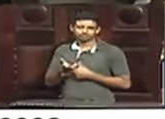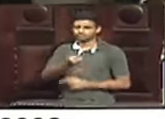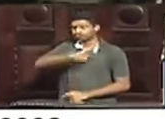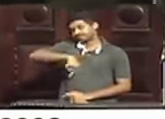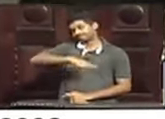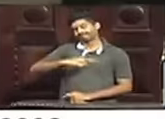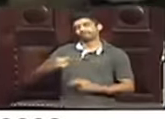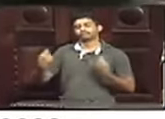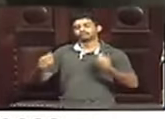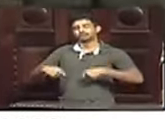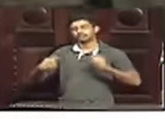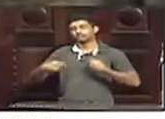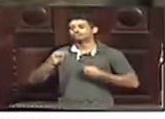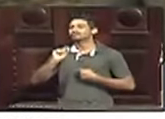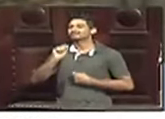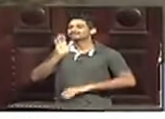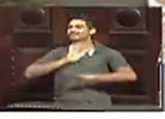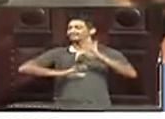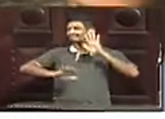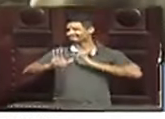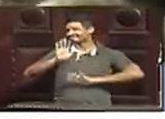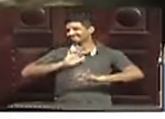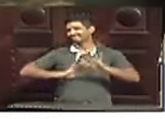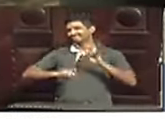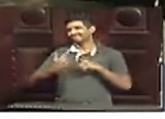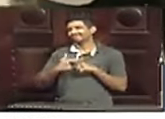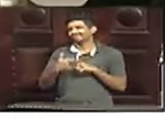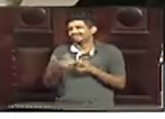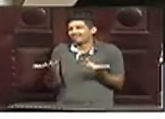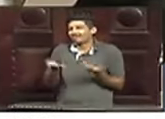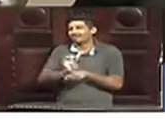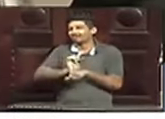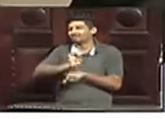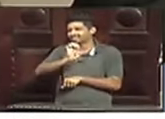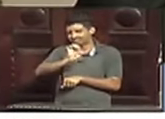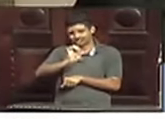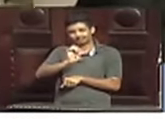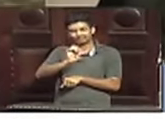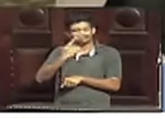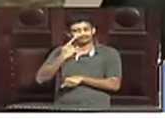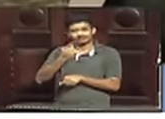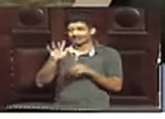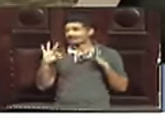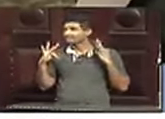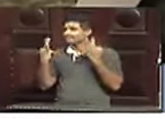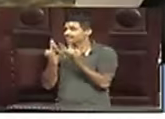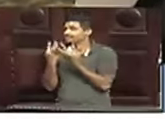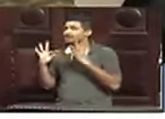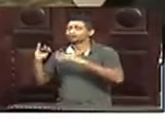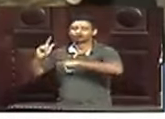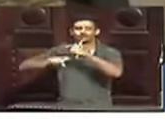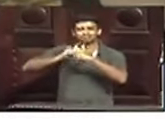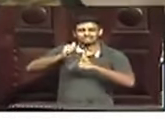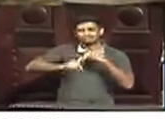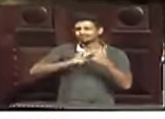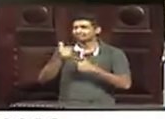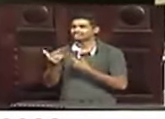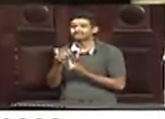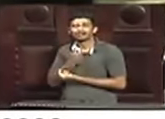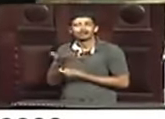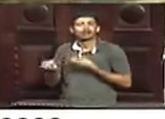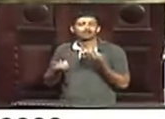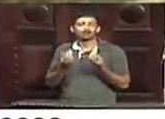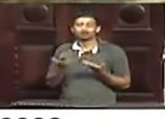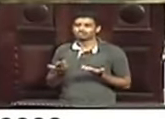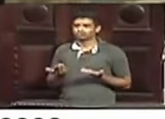temos que ter um cuidado com o Estado do Rio de Janeiro, onde mora as famílias trabalhadoras e ordeiras do Estado. E de